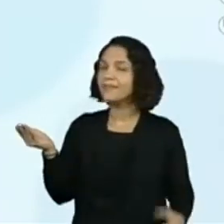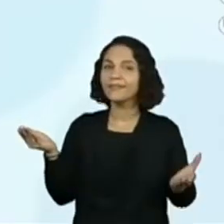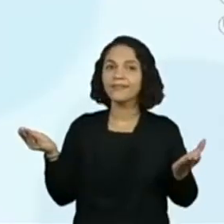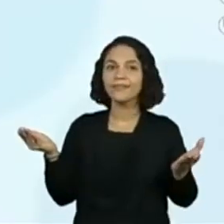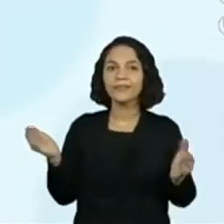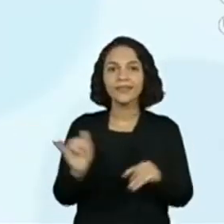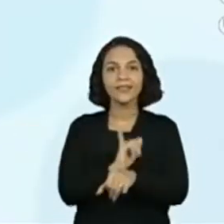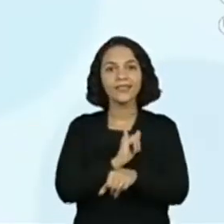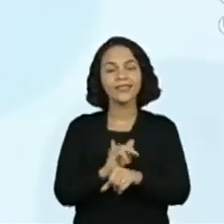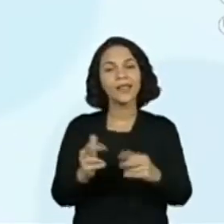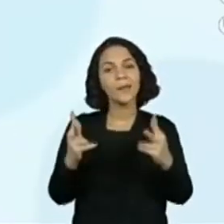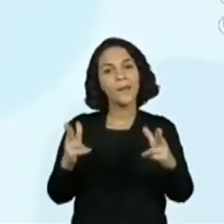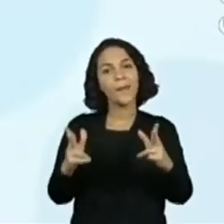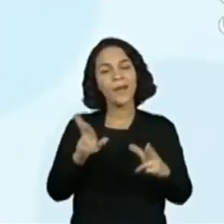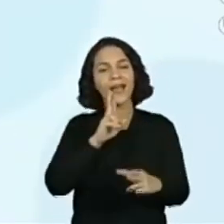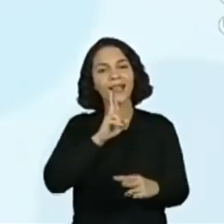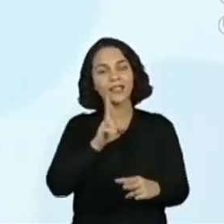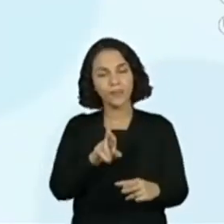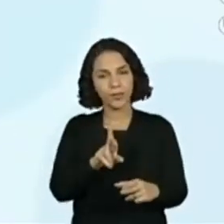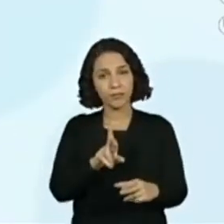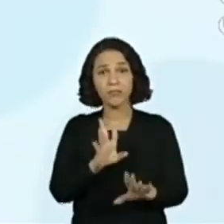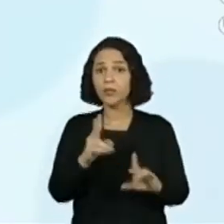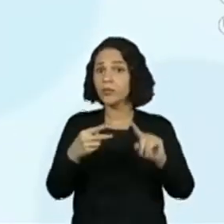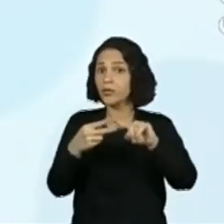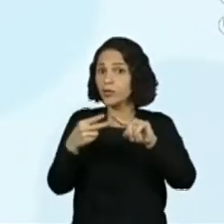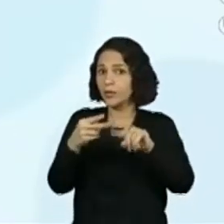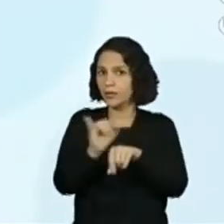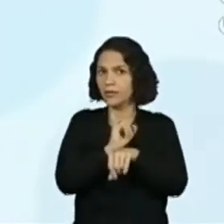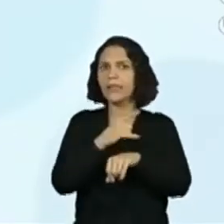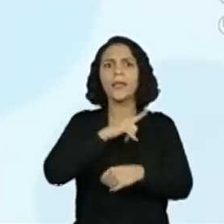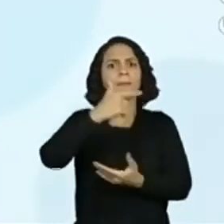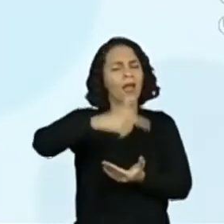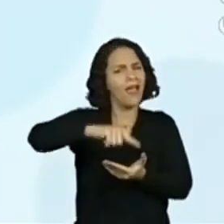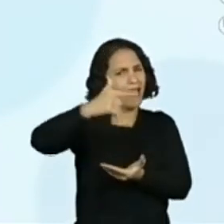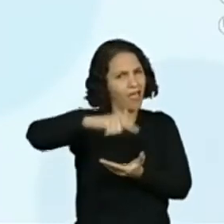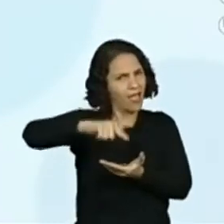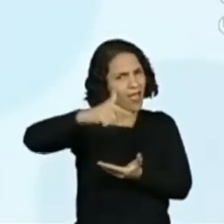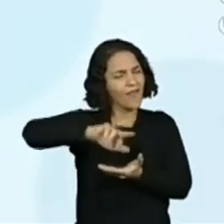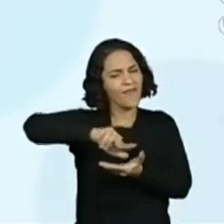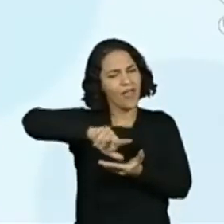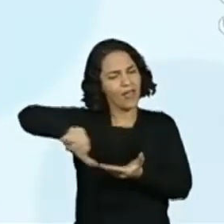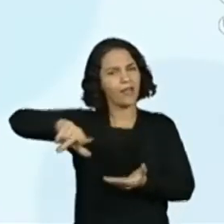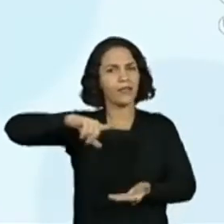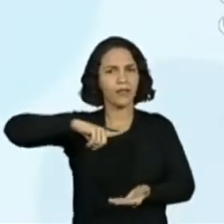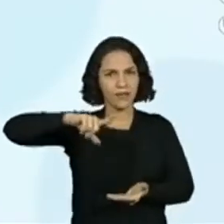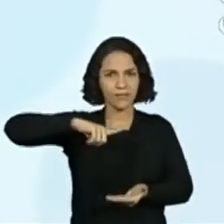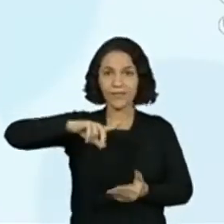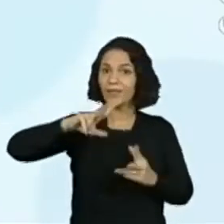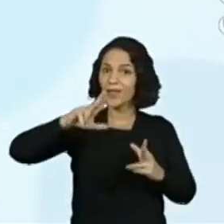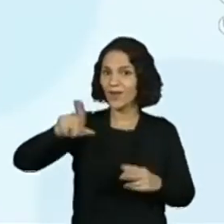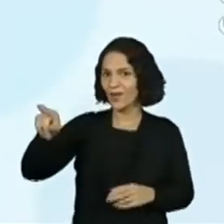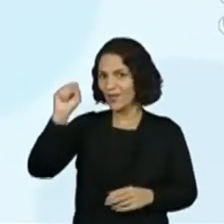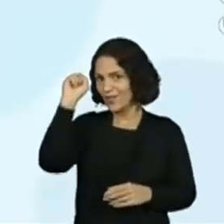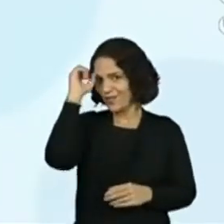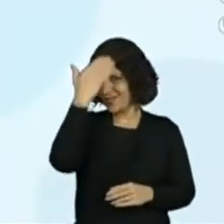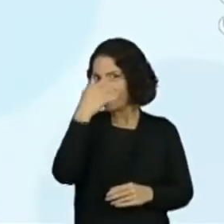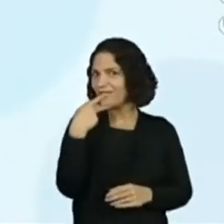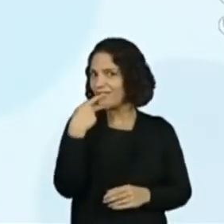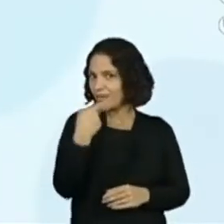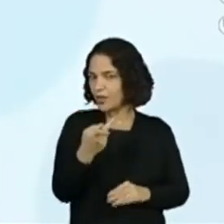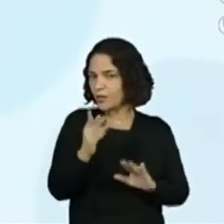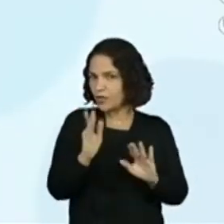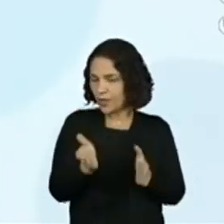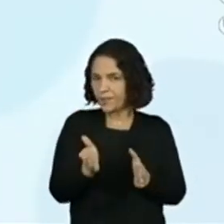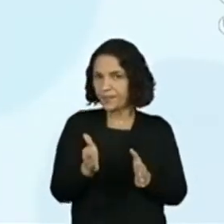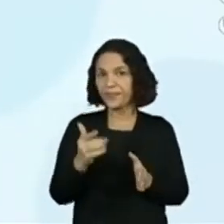estratégias. E lembrando que essas são apenas duas estratégias, tem muitas outras. Como o professor já colocou ali na primeira